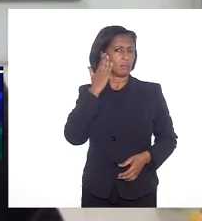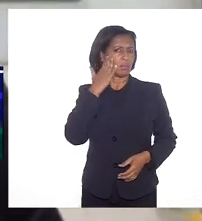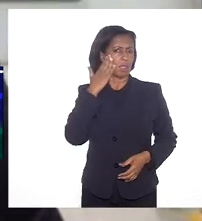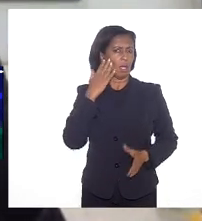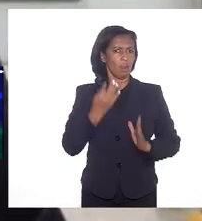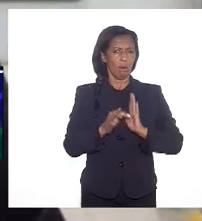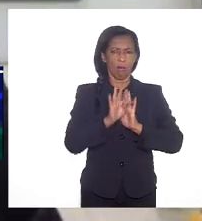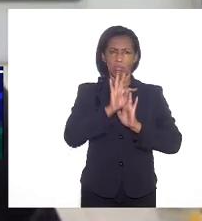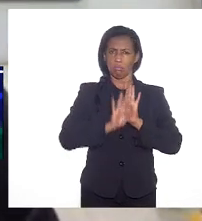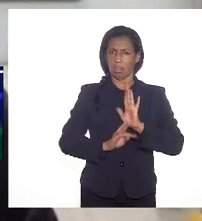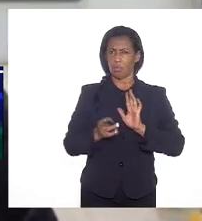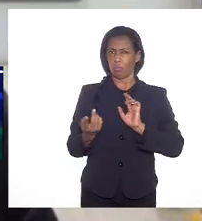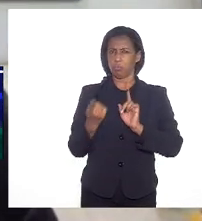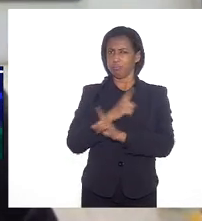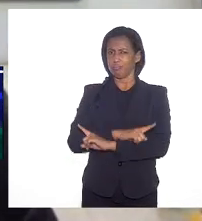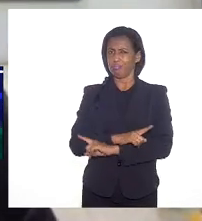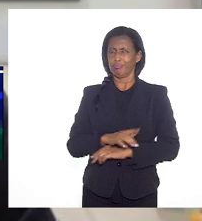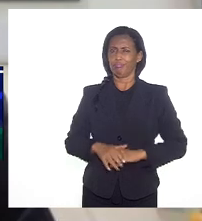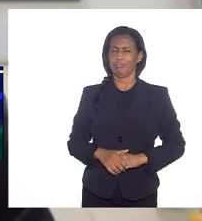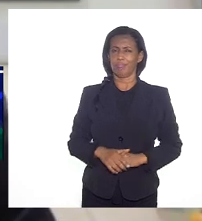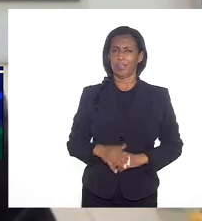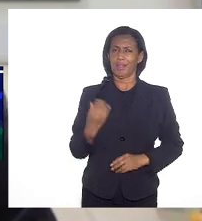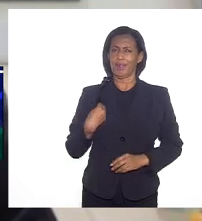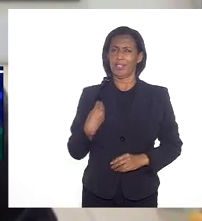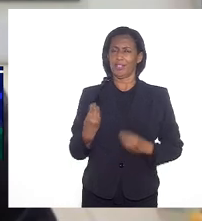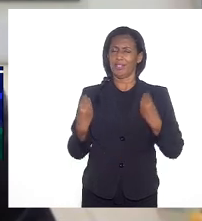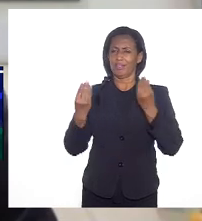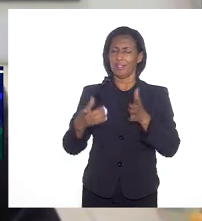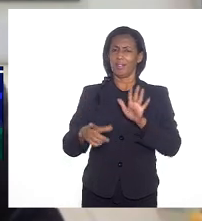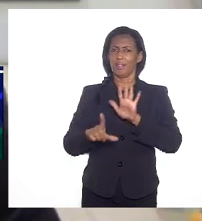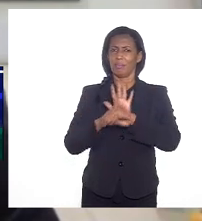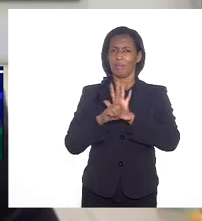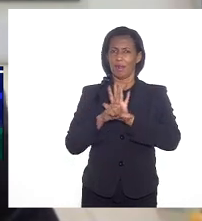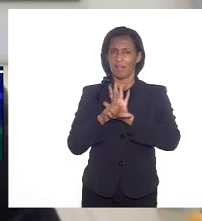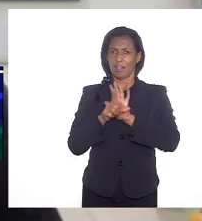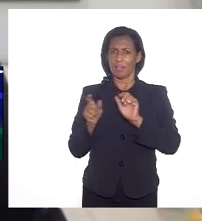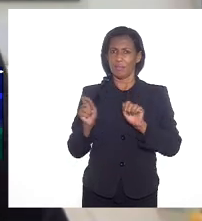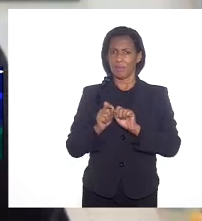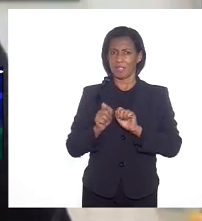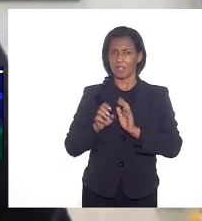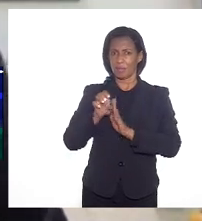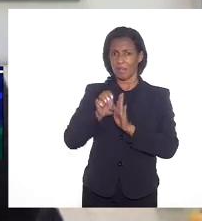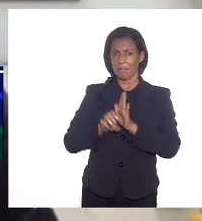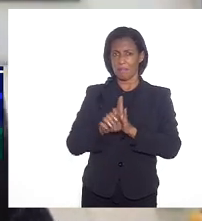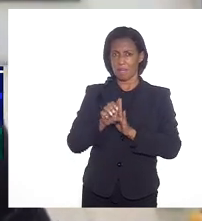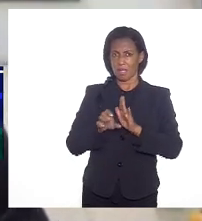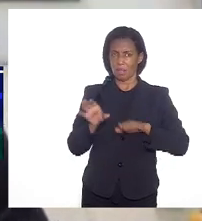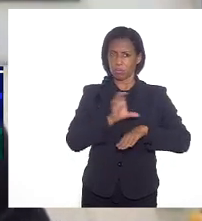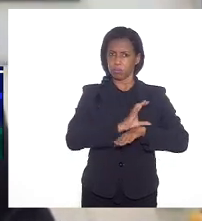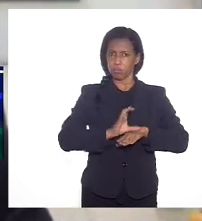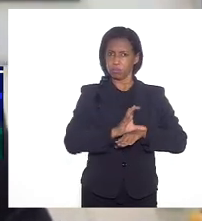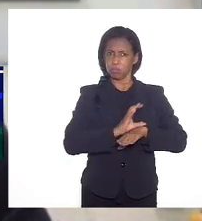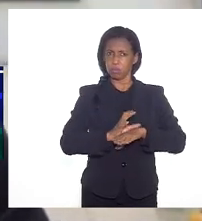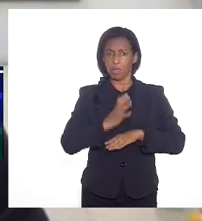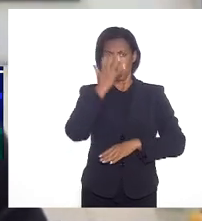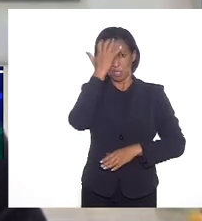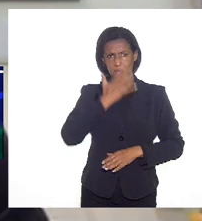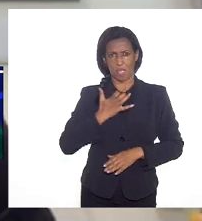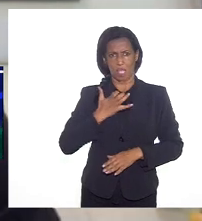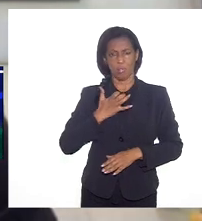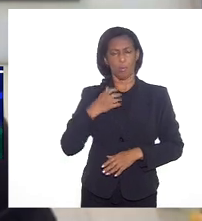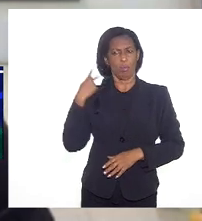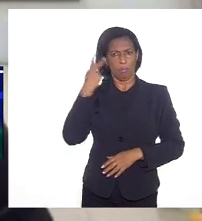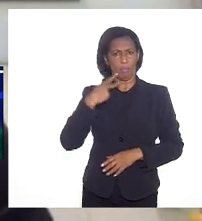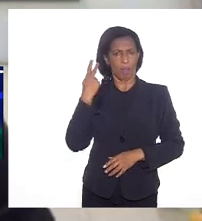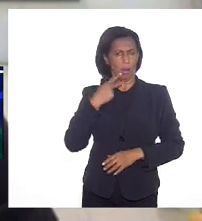próprio texto entra em contradição nesse sentido a gente estaria criando legislação fazendo uma emenda à constituição que é algo grave que o parlamento faz